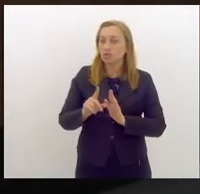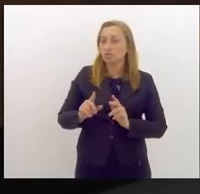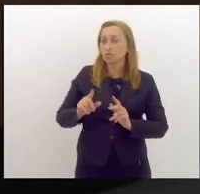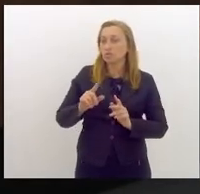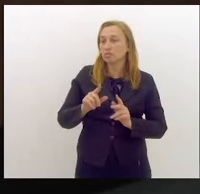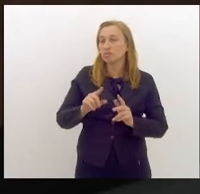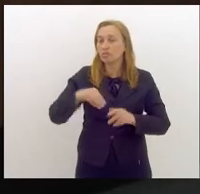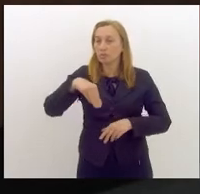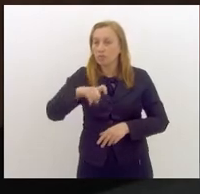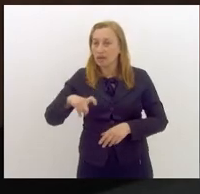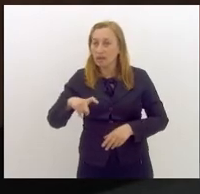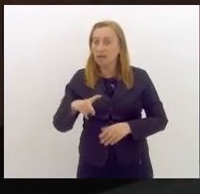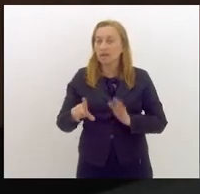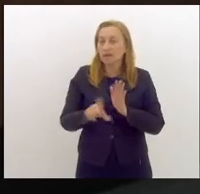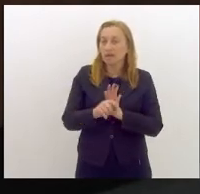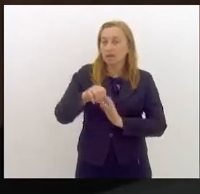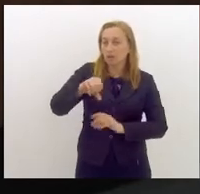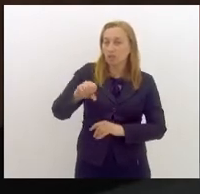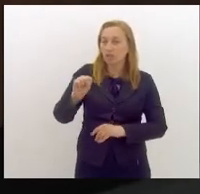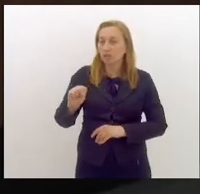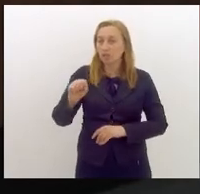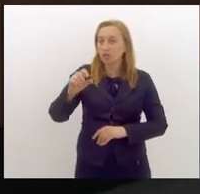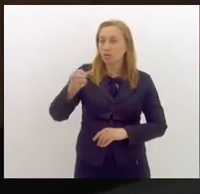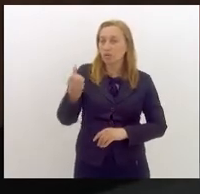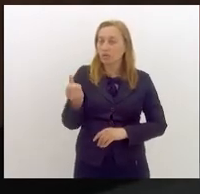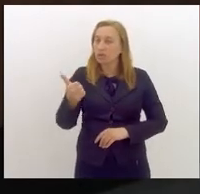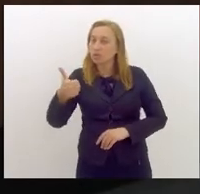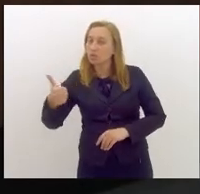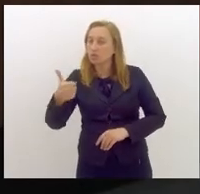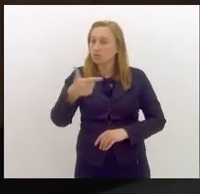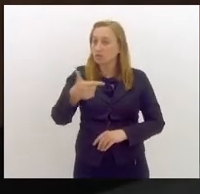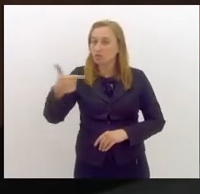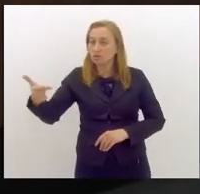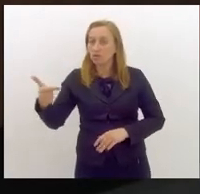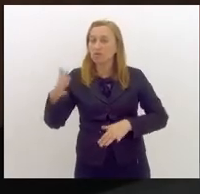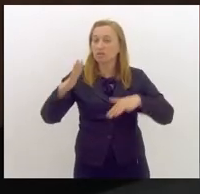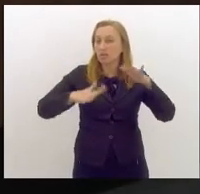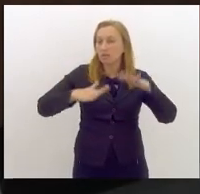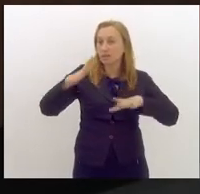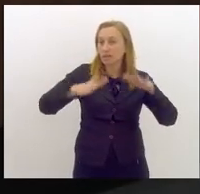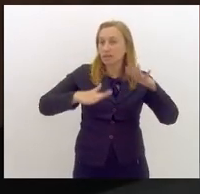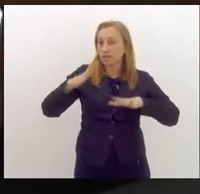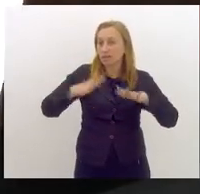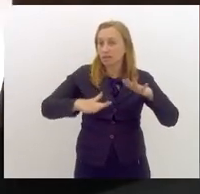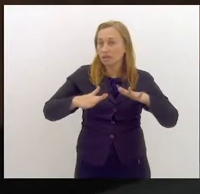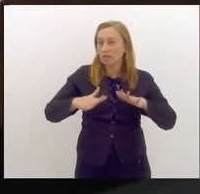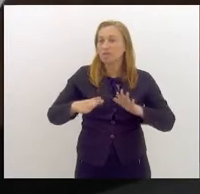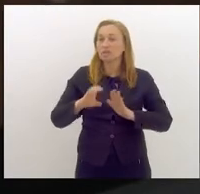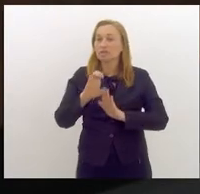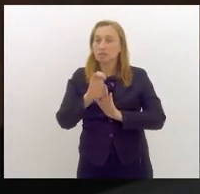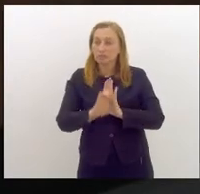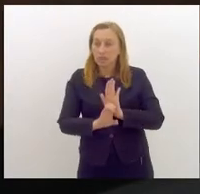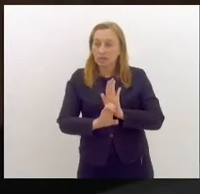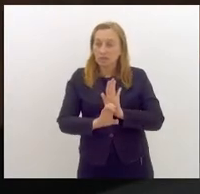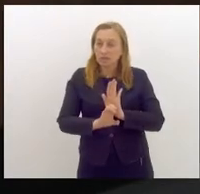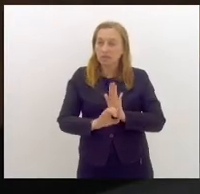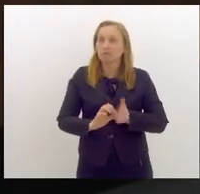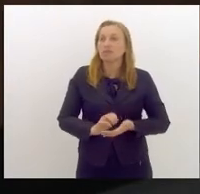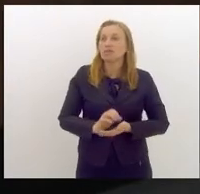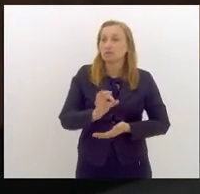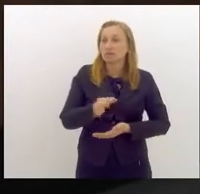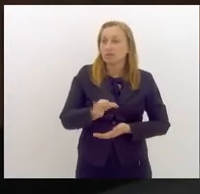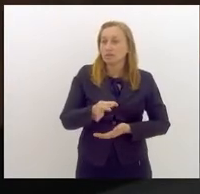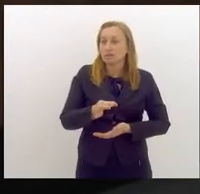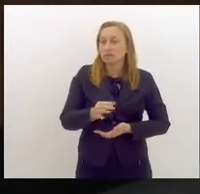a lei 9861 de 22 então independente do mérito das emendas do parecer etc